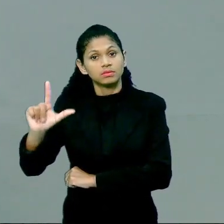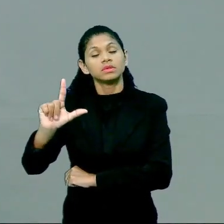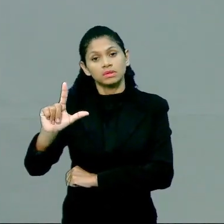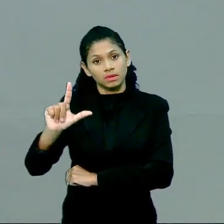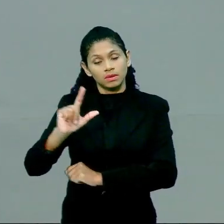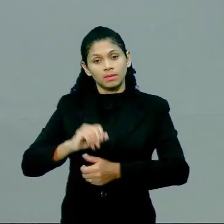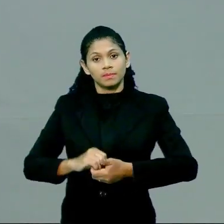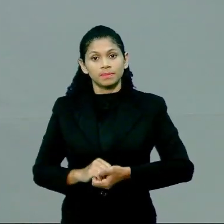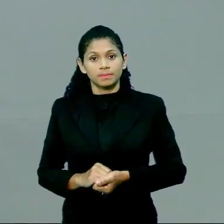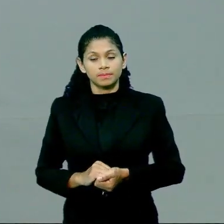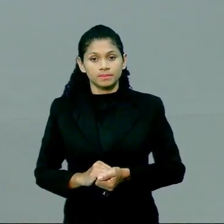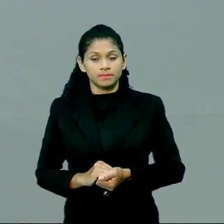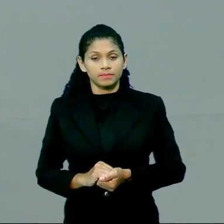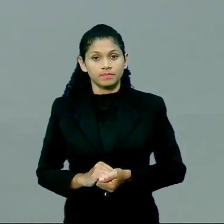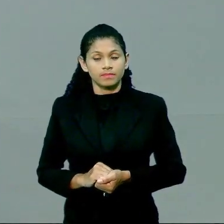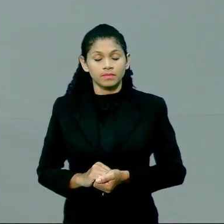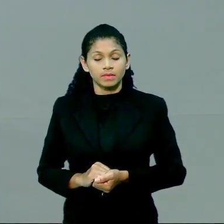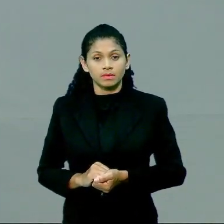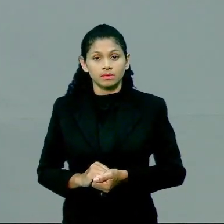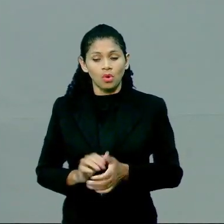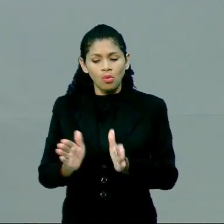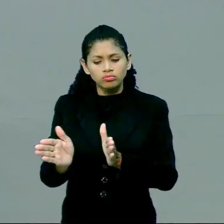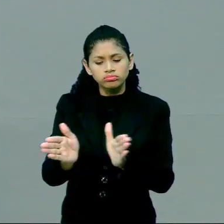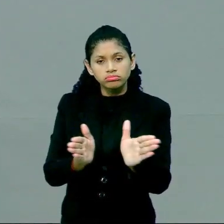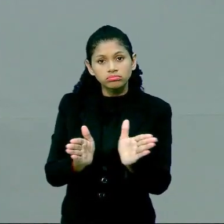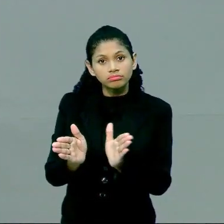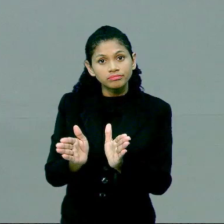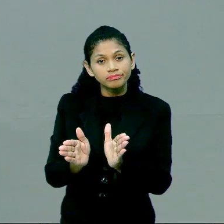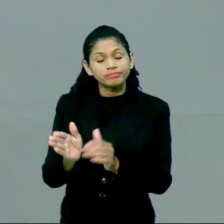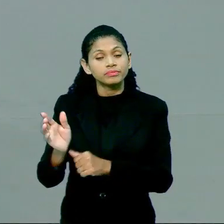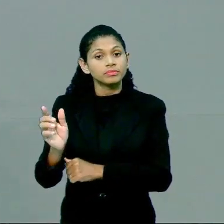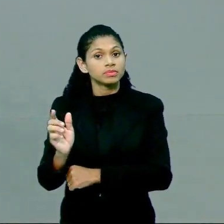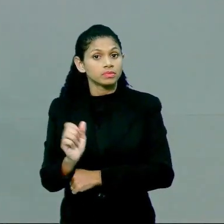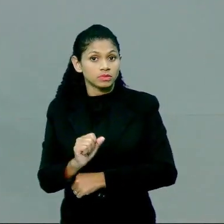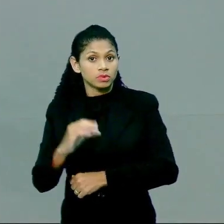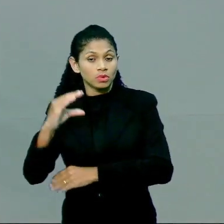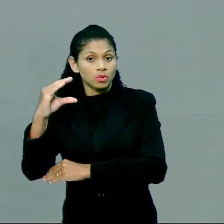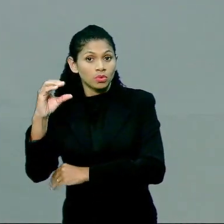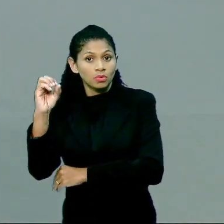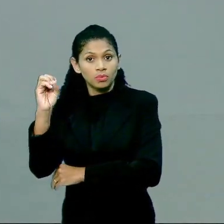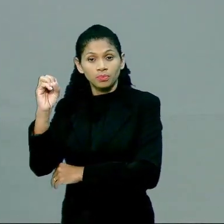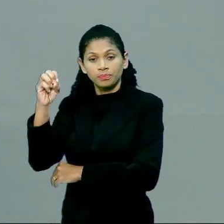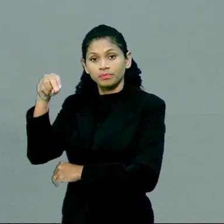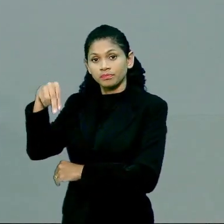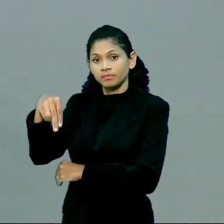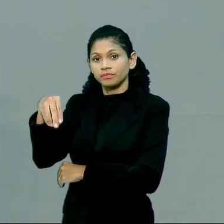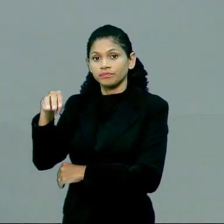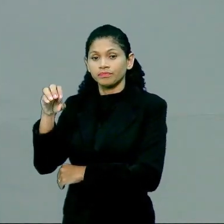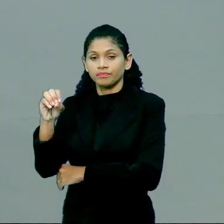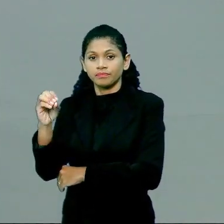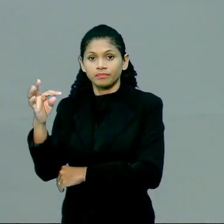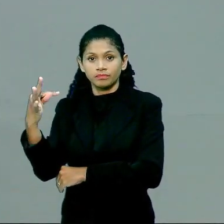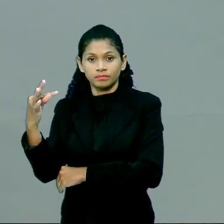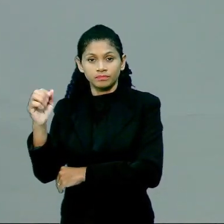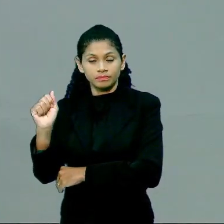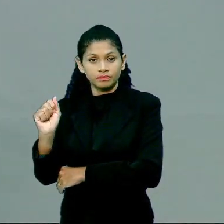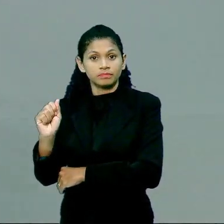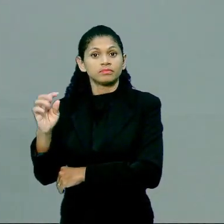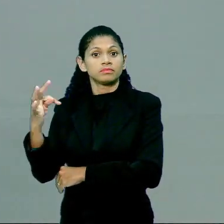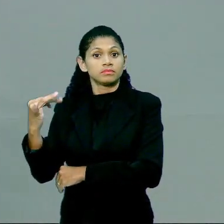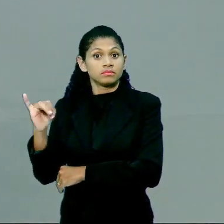literário ele tem um sentido conotativo ele usa muito das figuras de linguagem